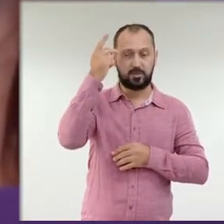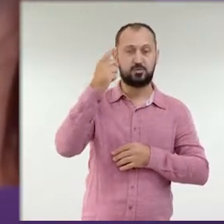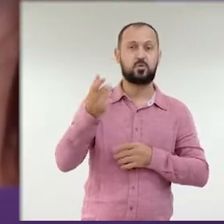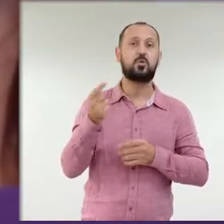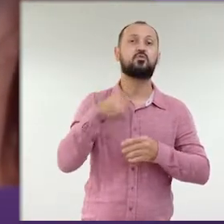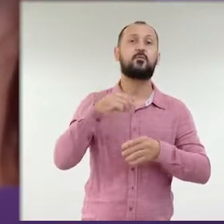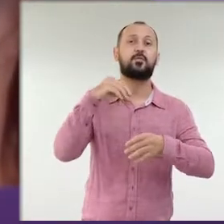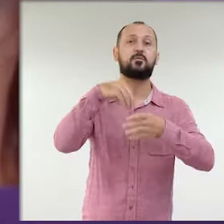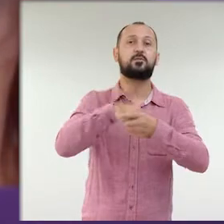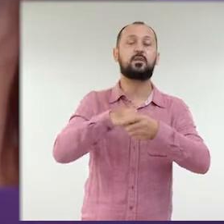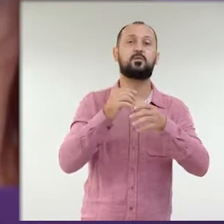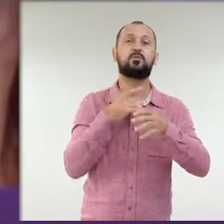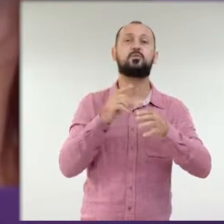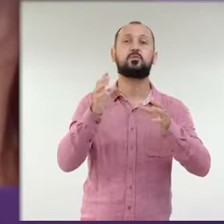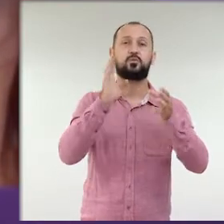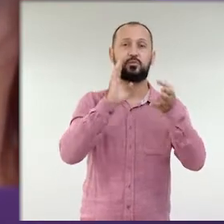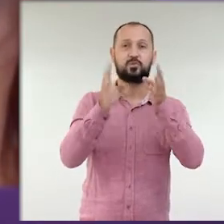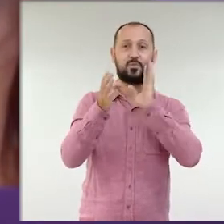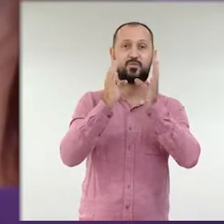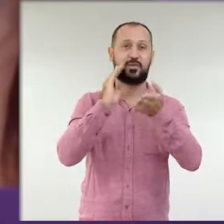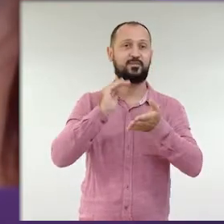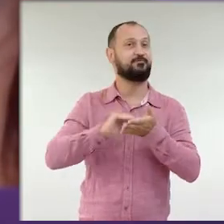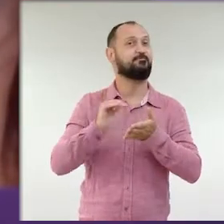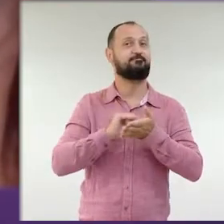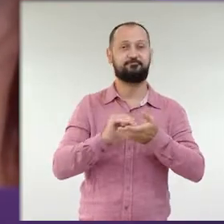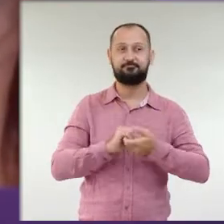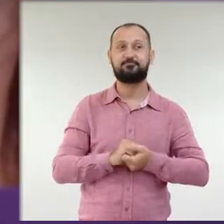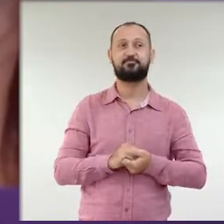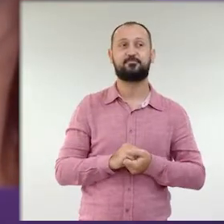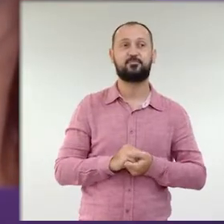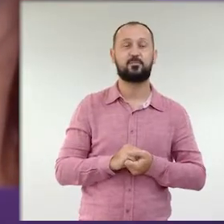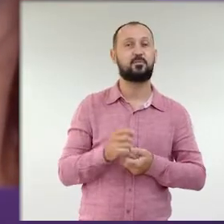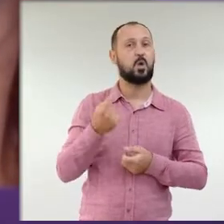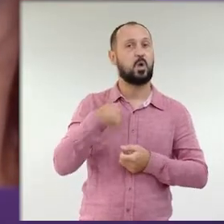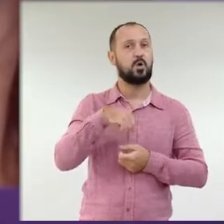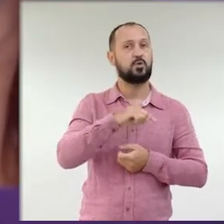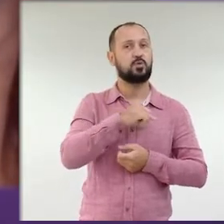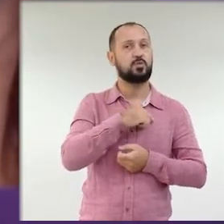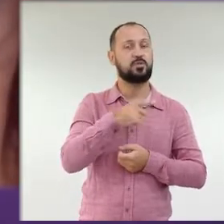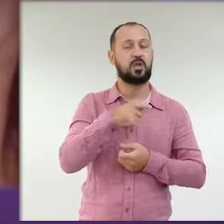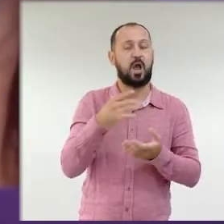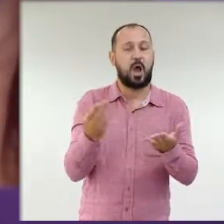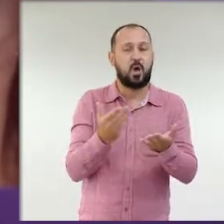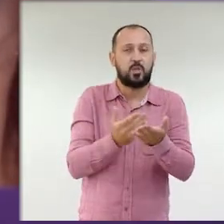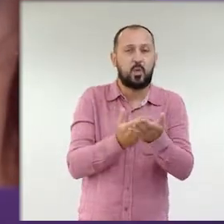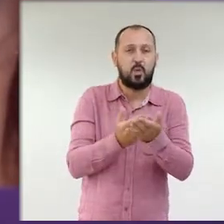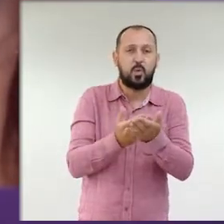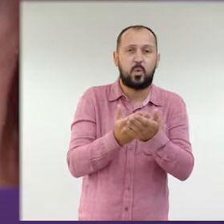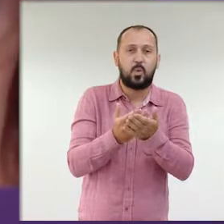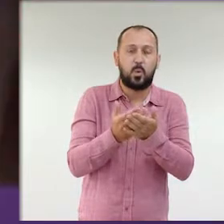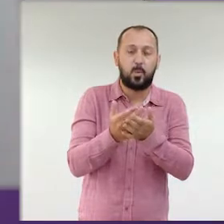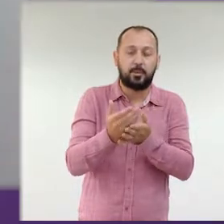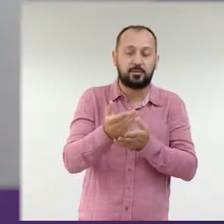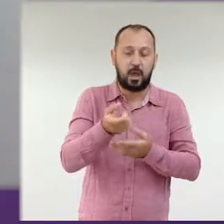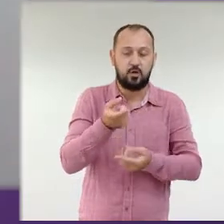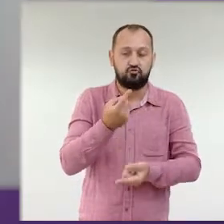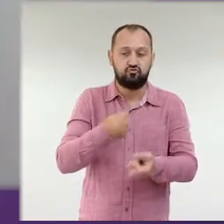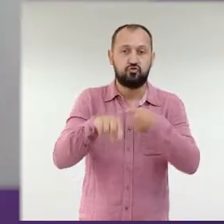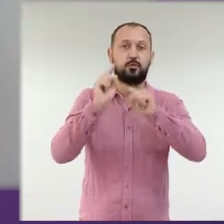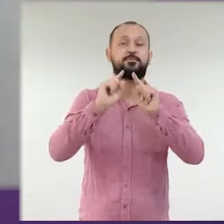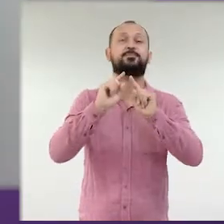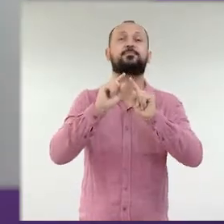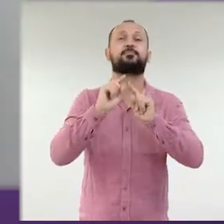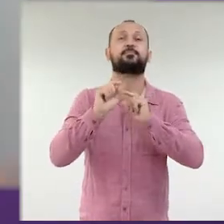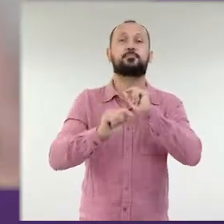nos eventos do Facebook da Subsecretaria. Então, nós estamos nos superando,